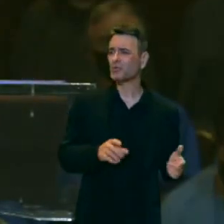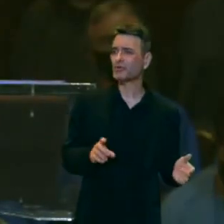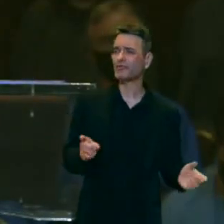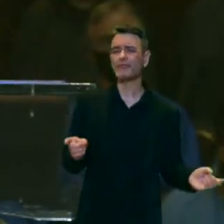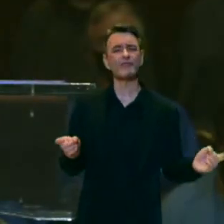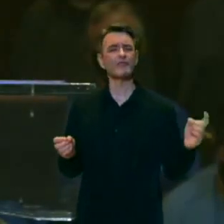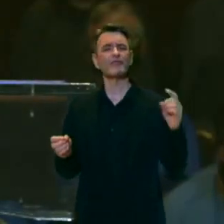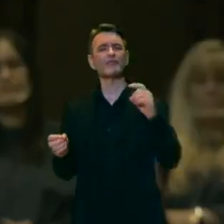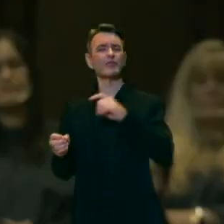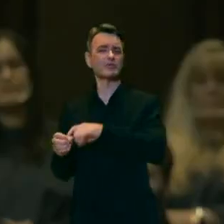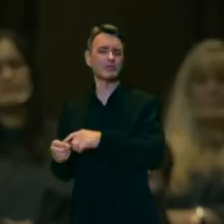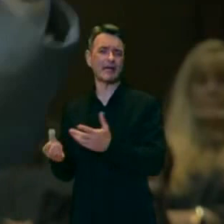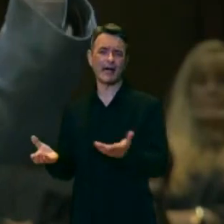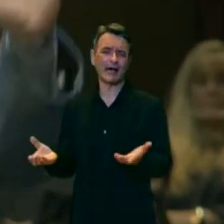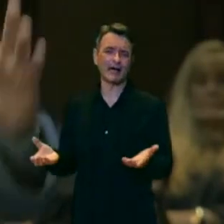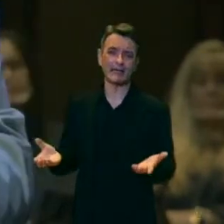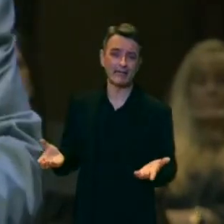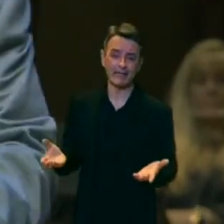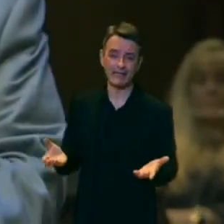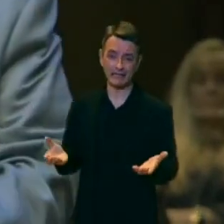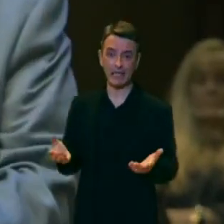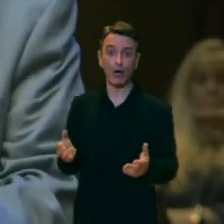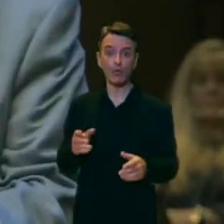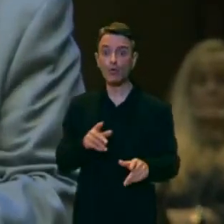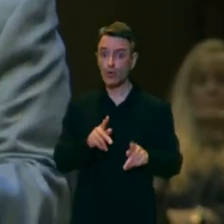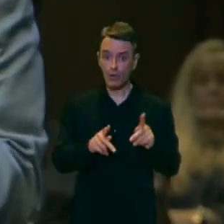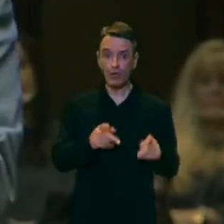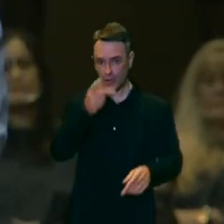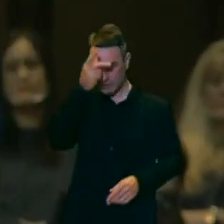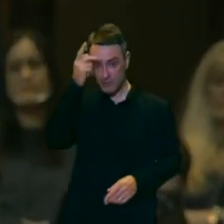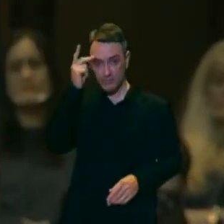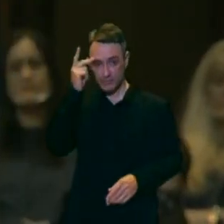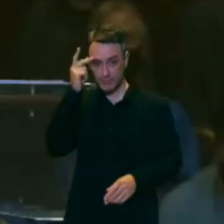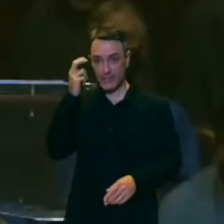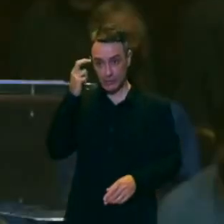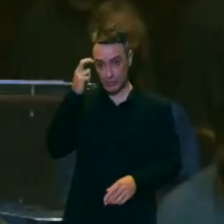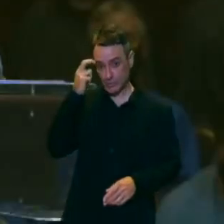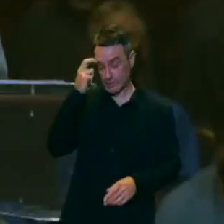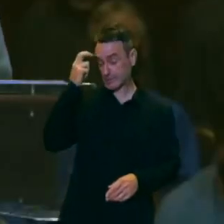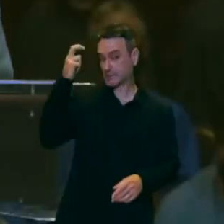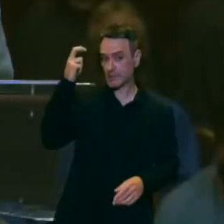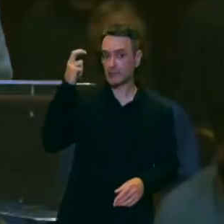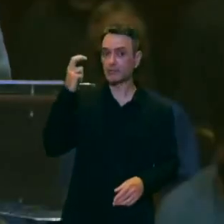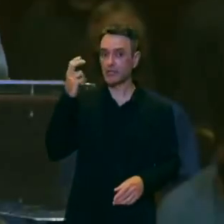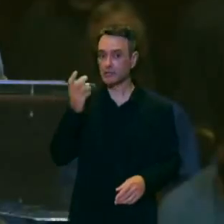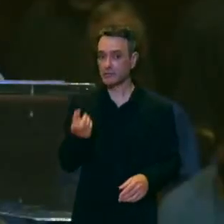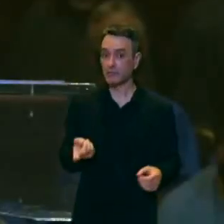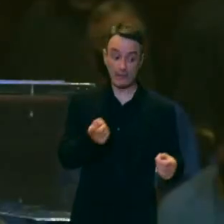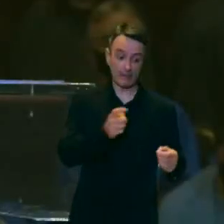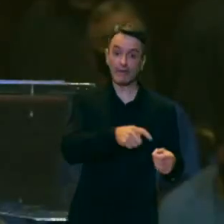lá, porque eles só levaram as grandes inteligências de Israel para a Babilônia.